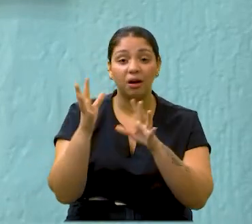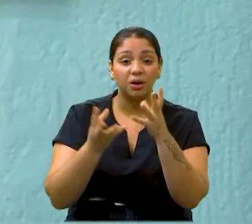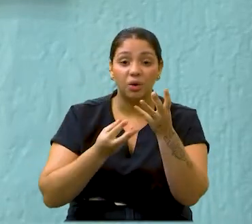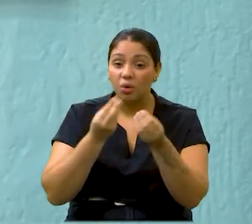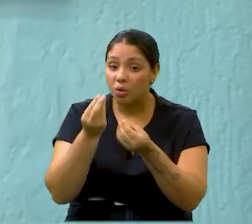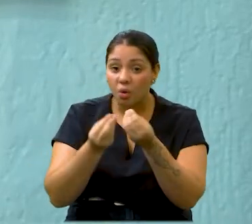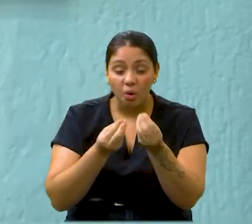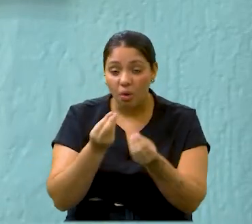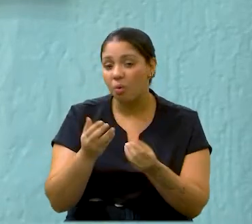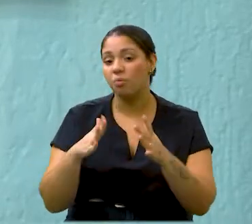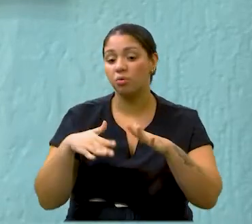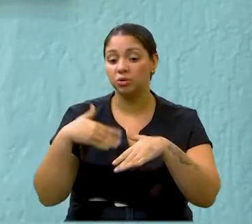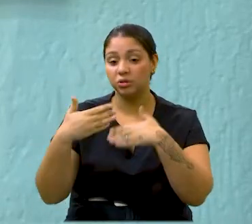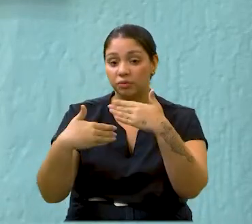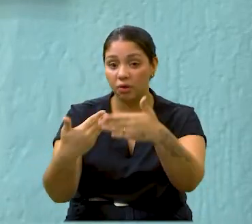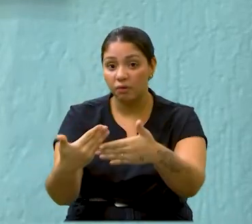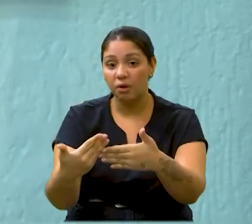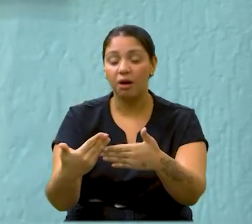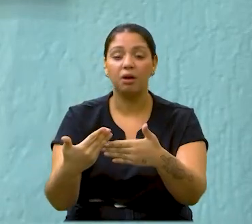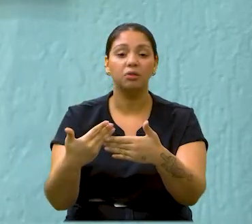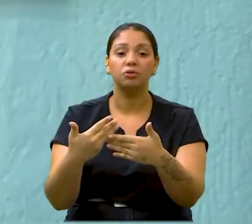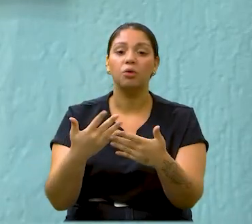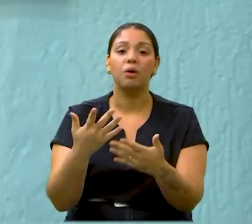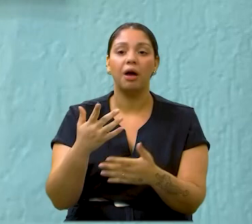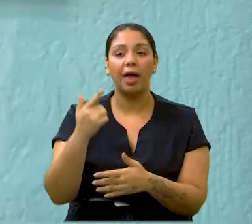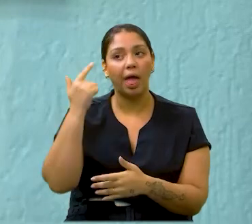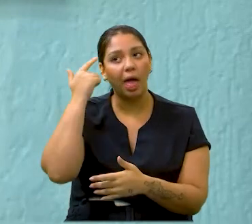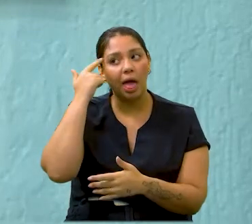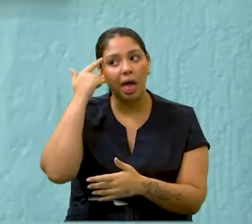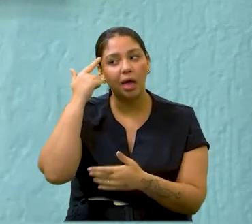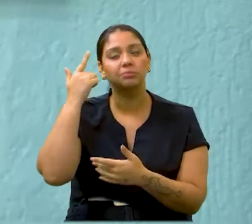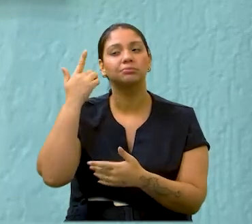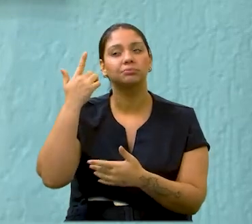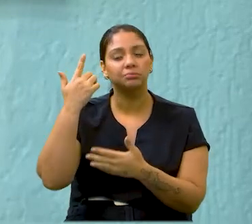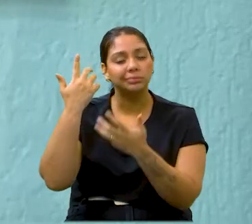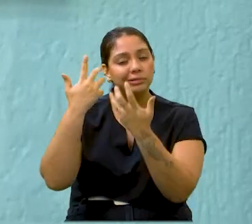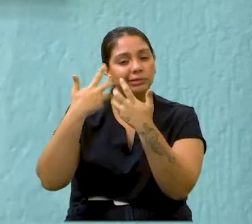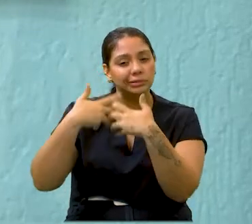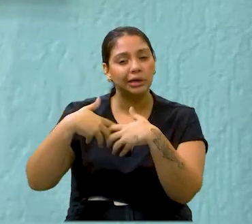faz, desenvolvendo um raciocínio lógico, no caso da matemática,